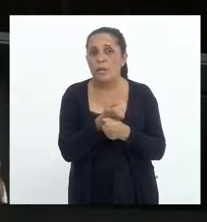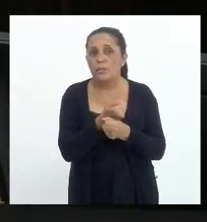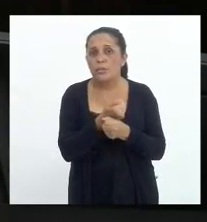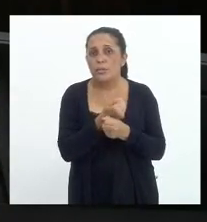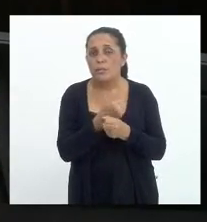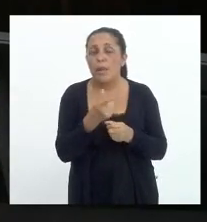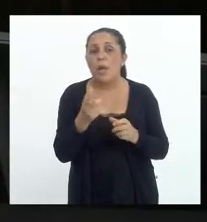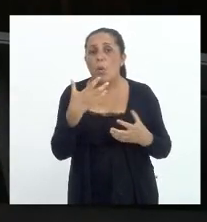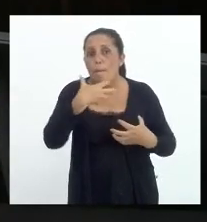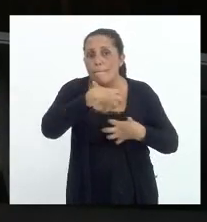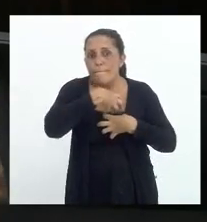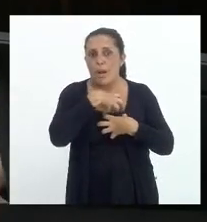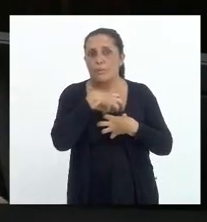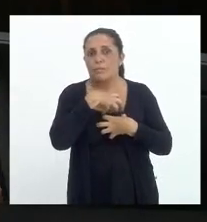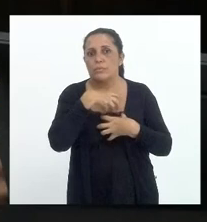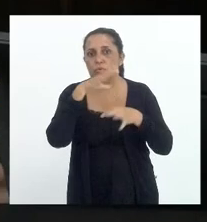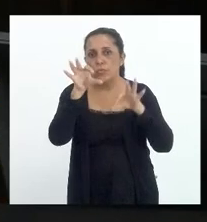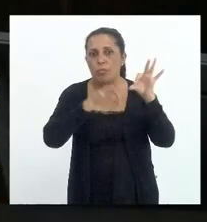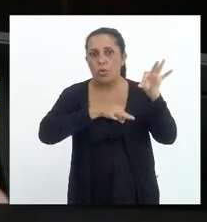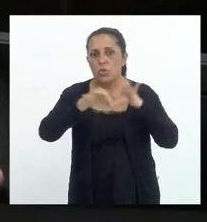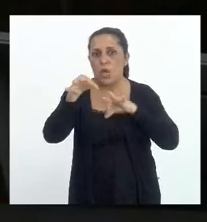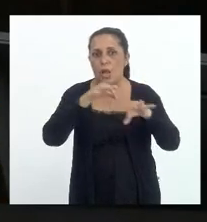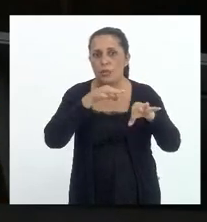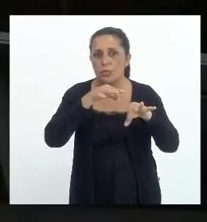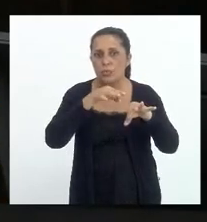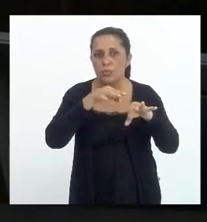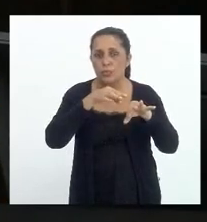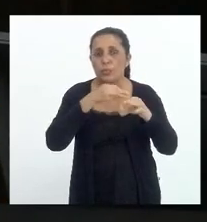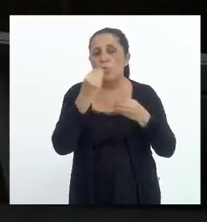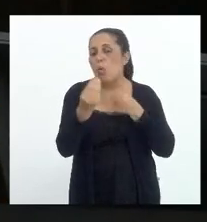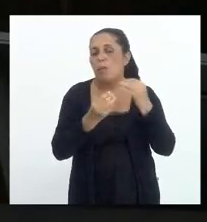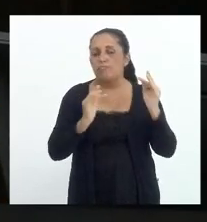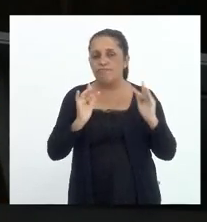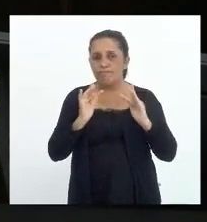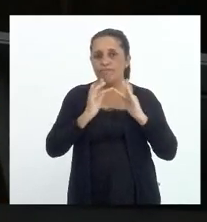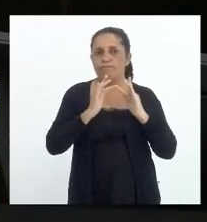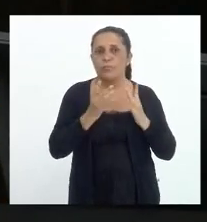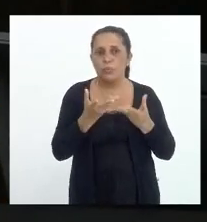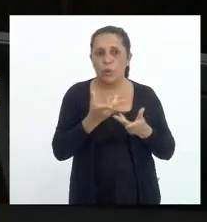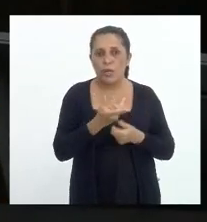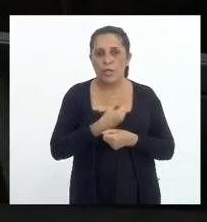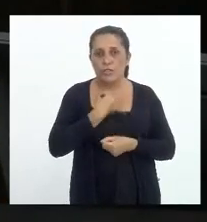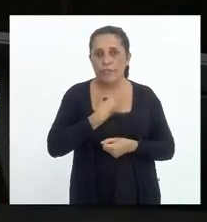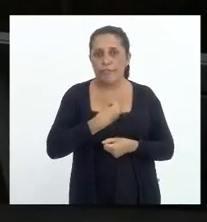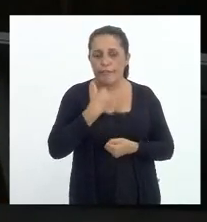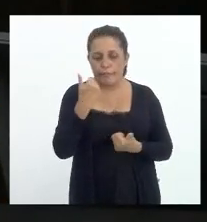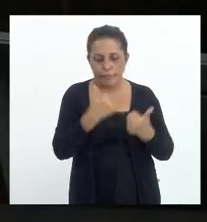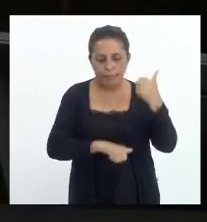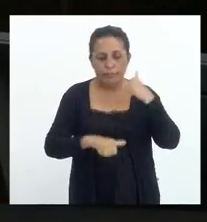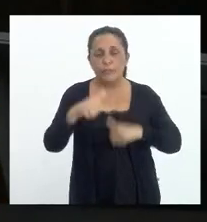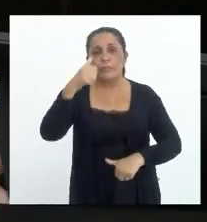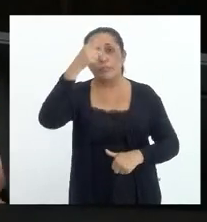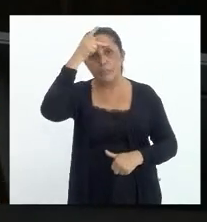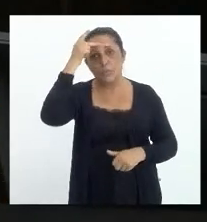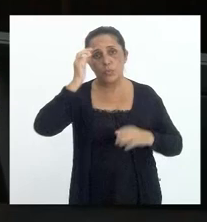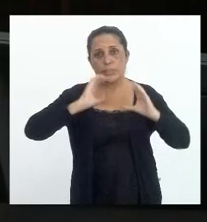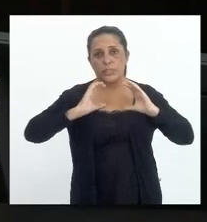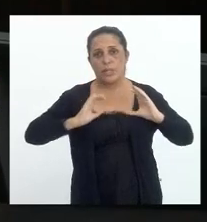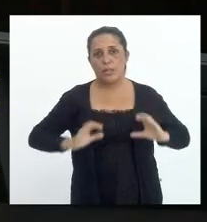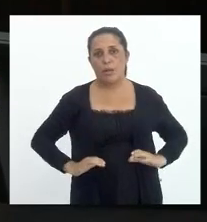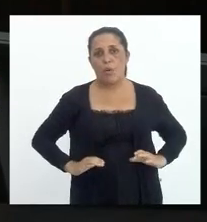o impacto dos projetos do pacto na qualidade do cidadão, na qualidade de vida do cidadão. Serão